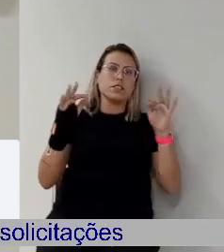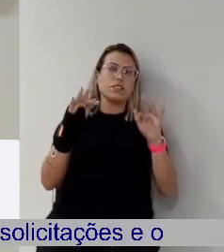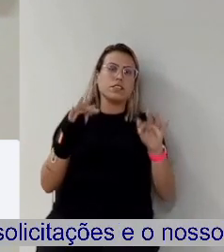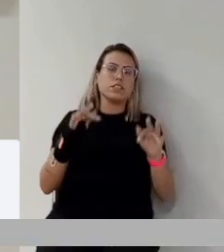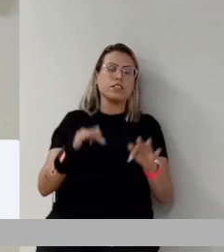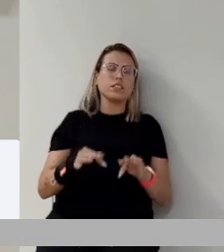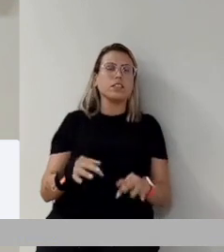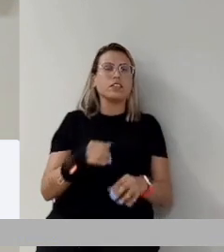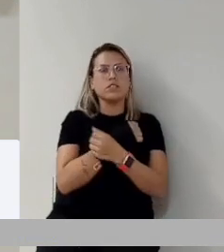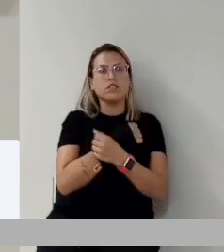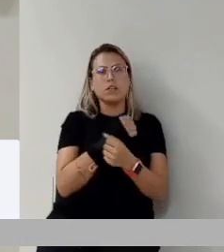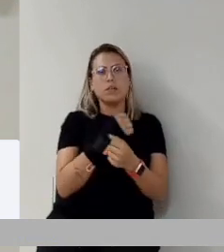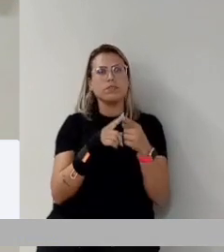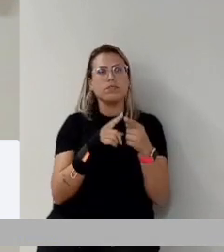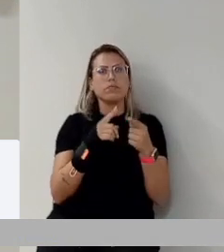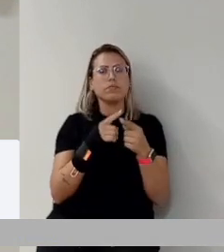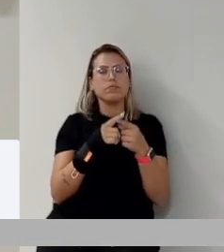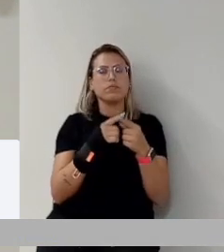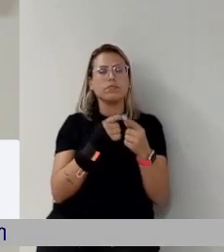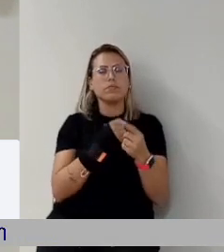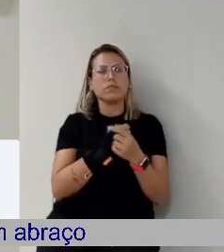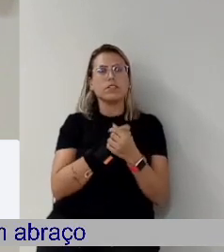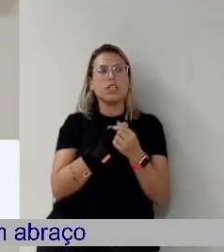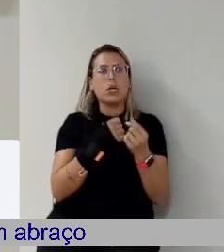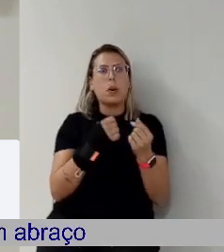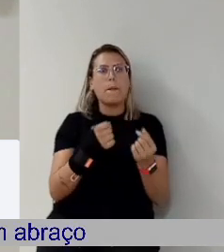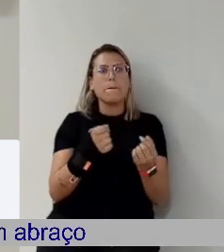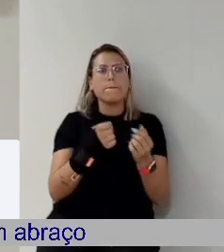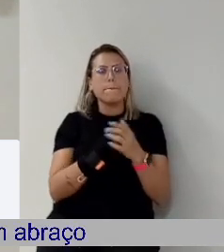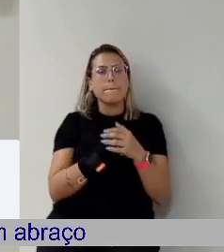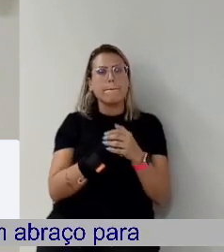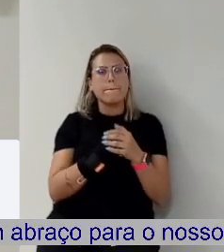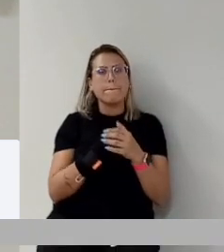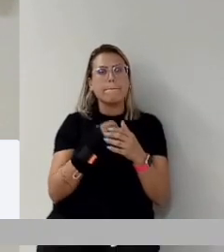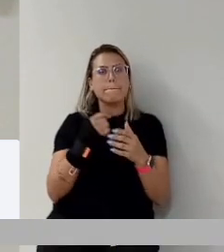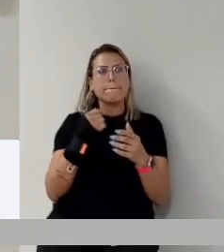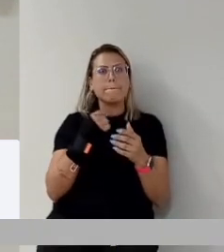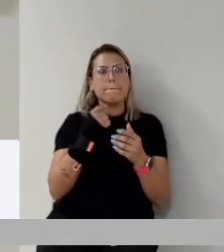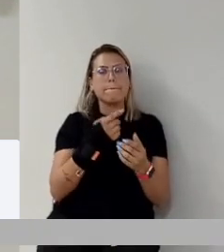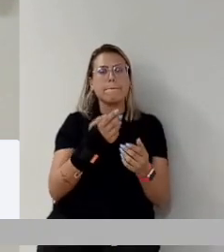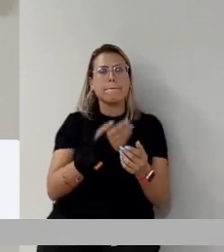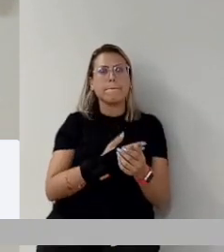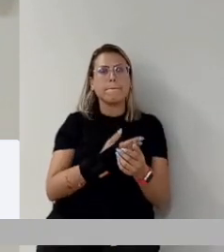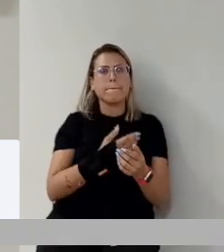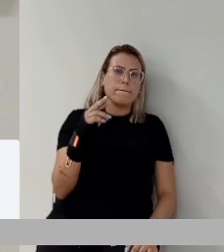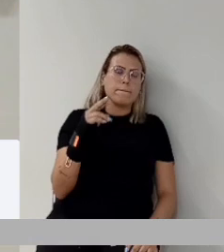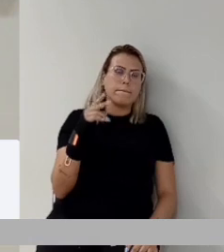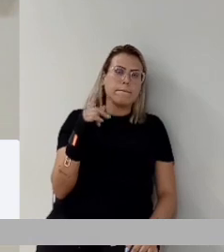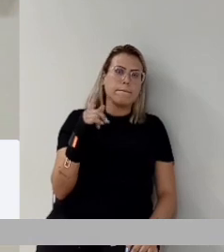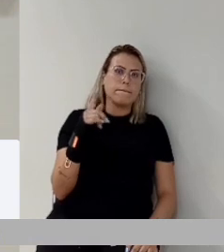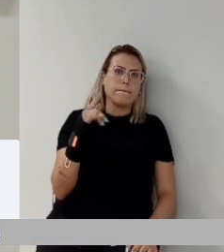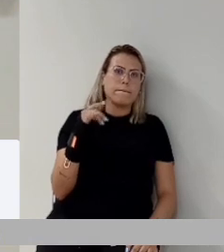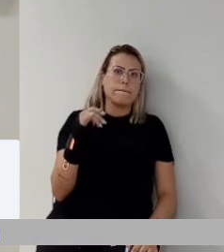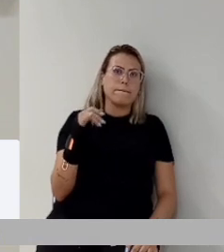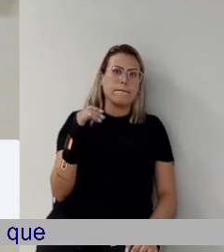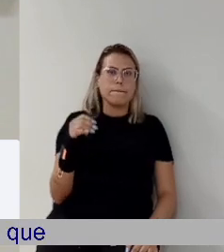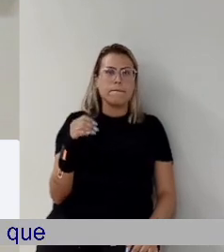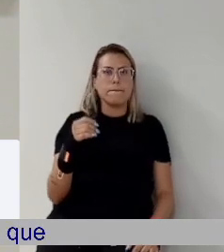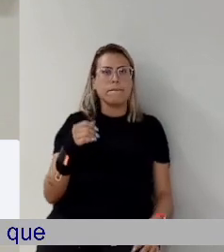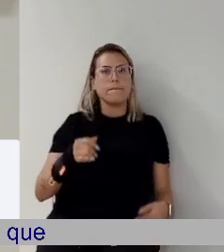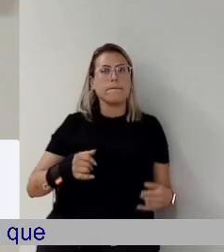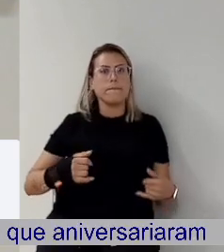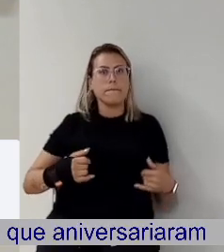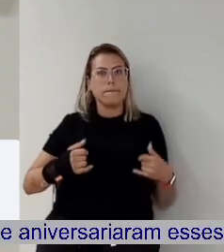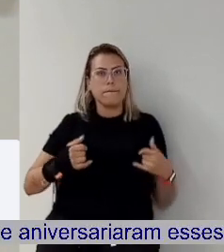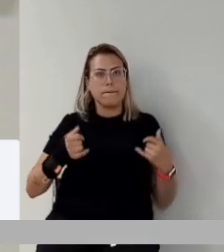abraço queria mandar aqui um alô e um abraço Ronaldo pro nosso amigo lá Sérgio esídio e a sua esposa Lucinda que aniversariam